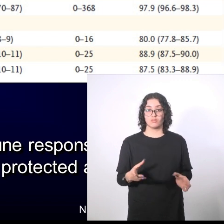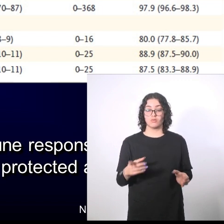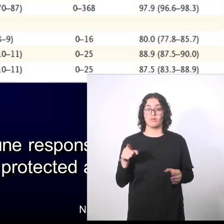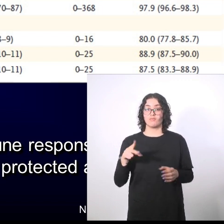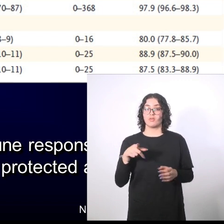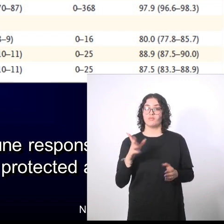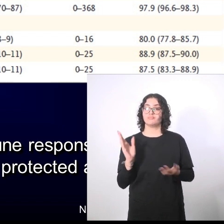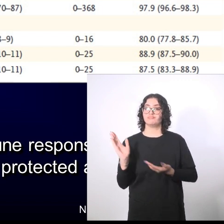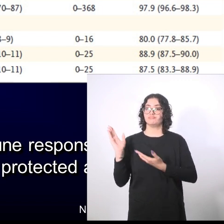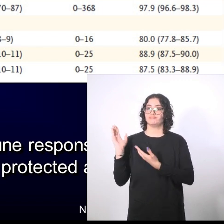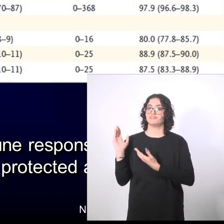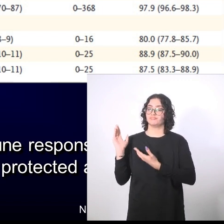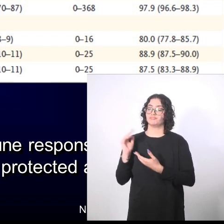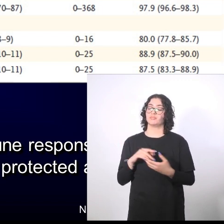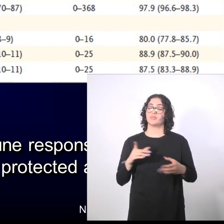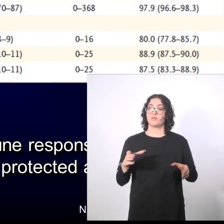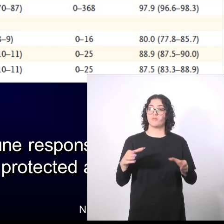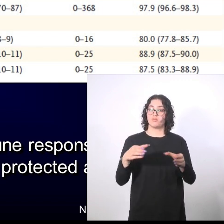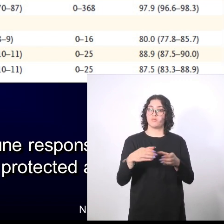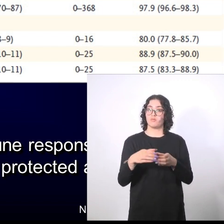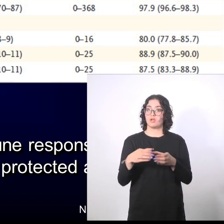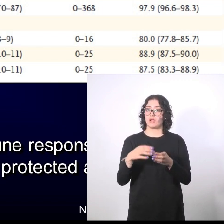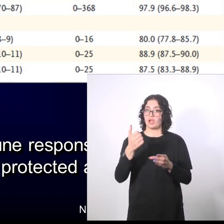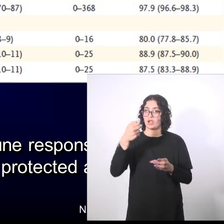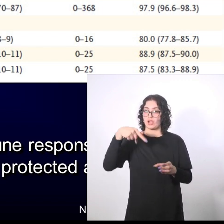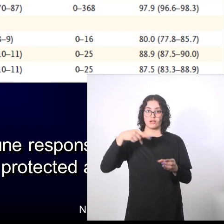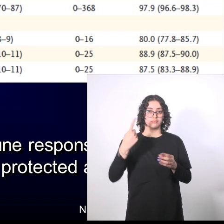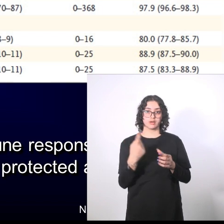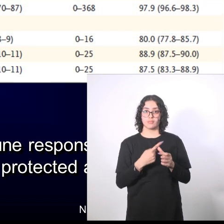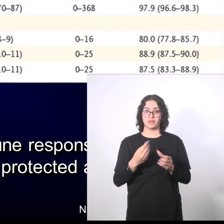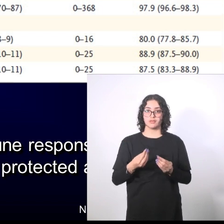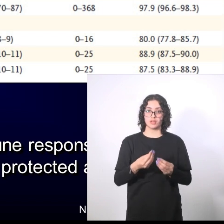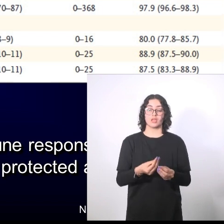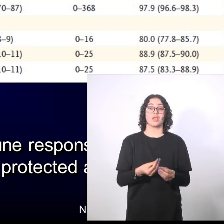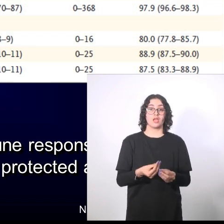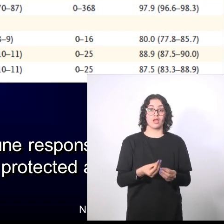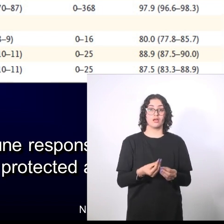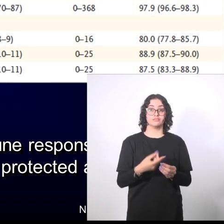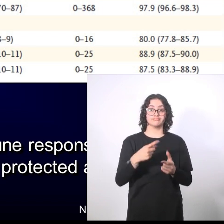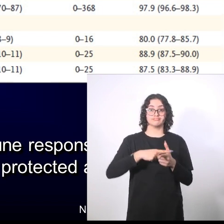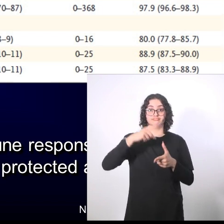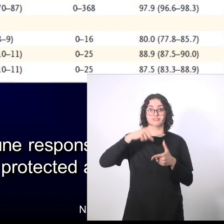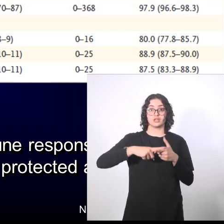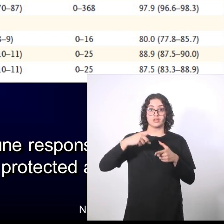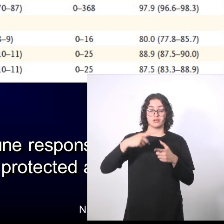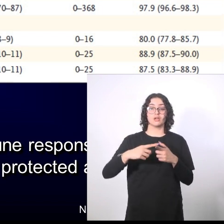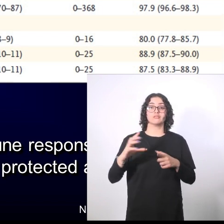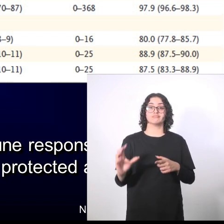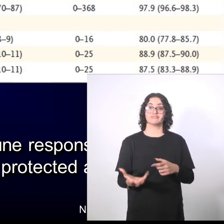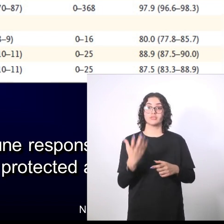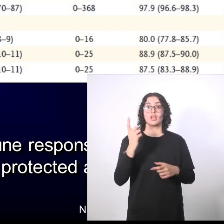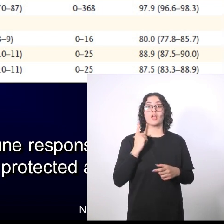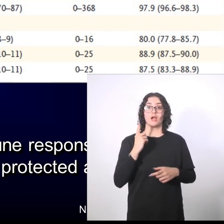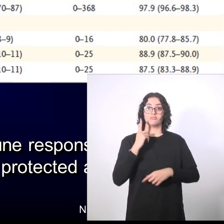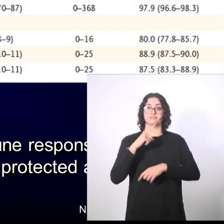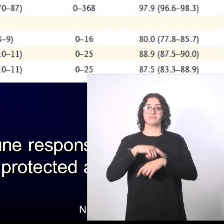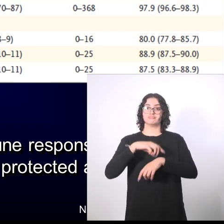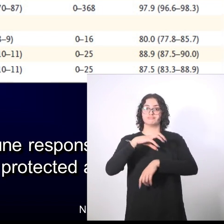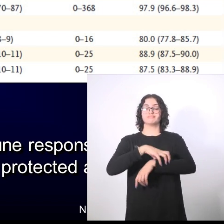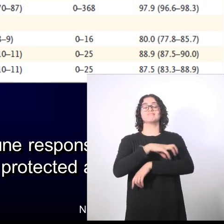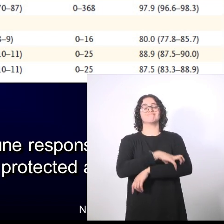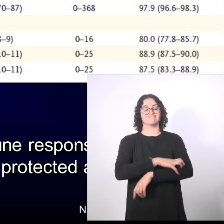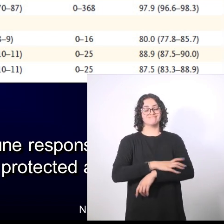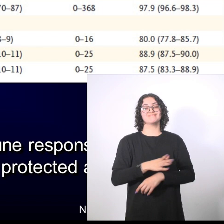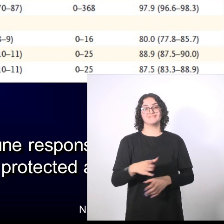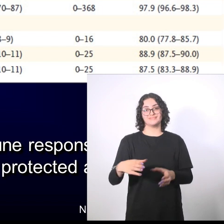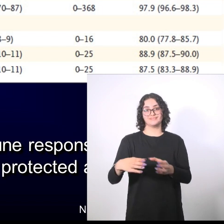coluna, o grupo que recebeu a ACAN, o percentual que teve a presença da lesão e o tamanho da lesão. Então, tanto